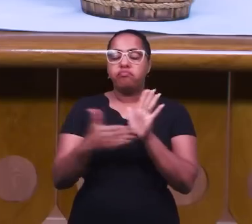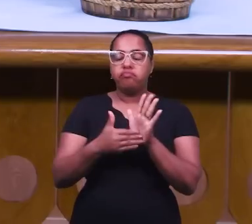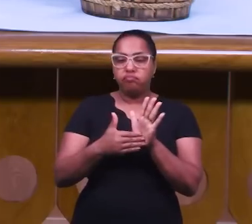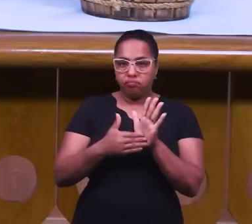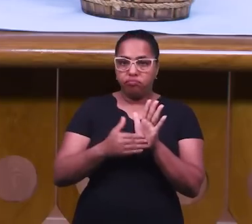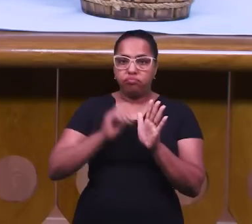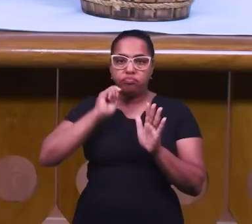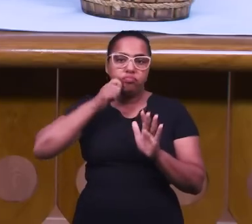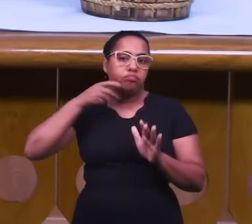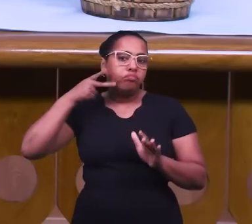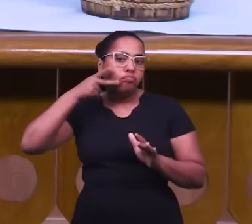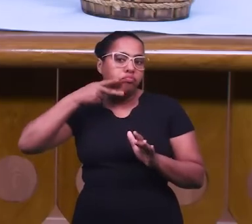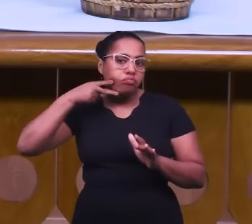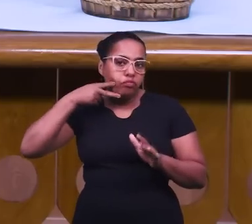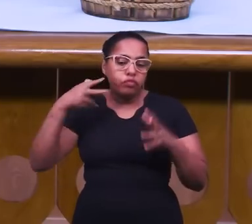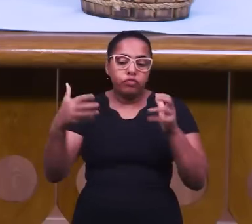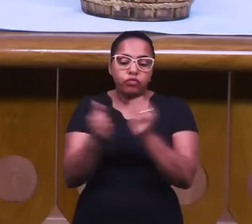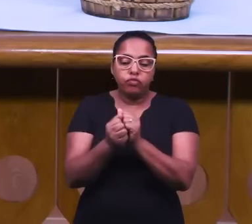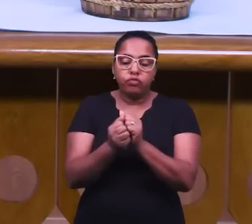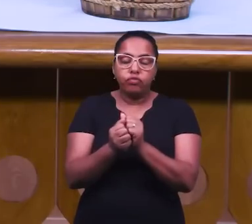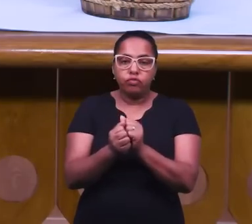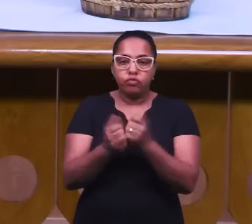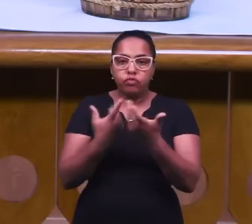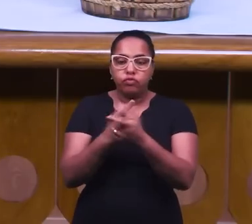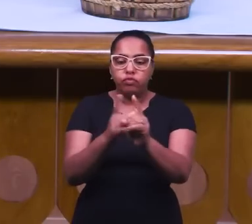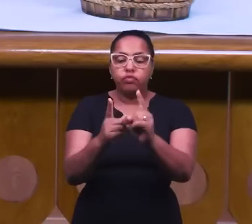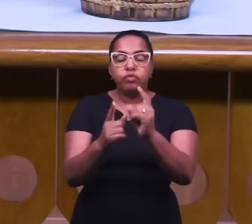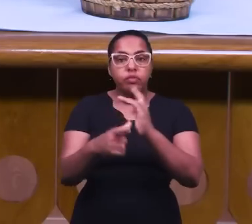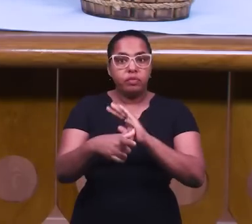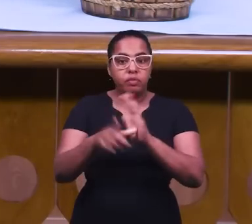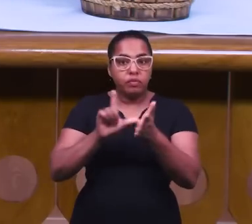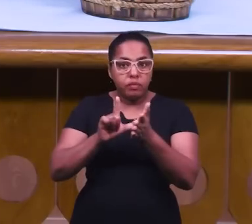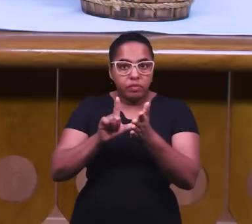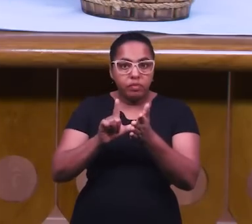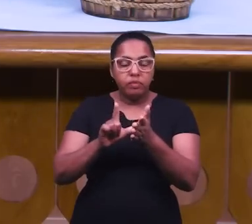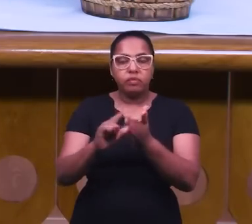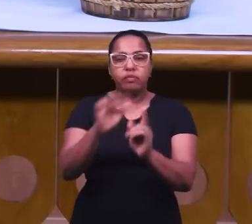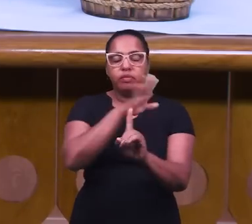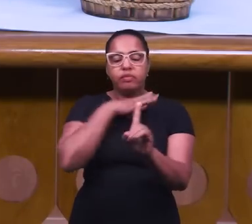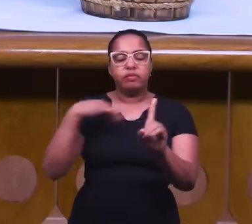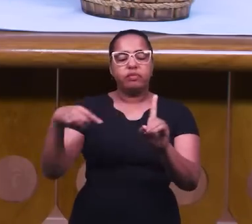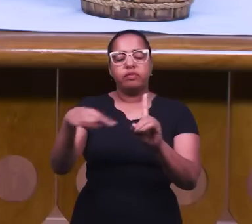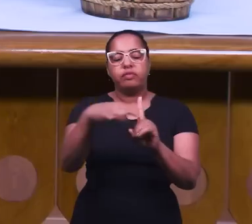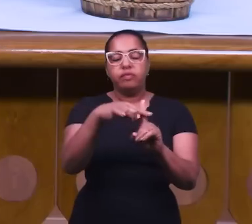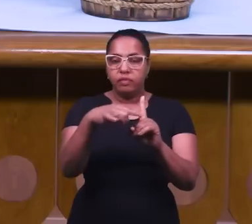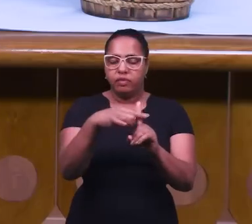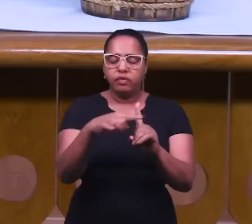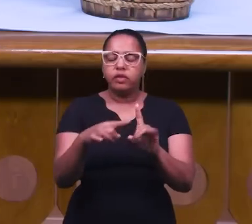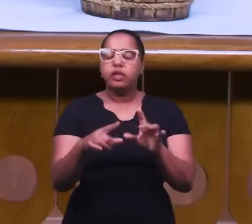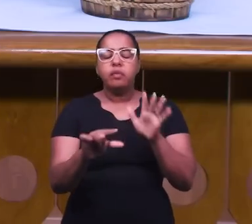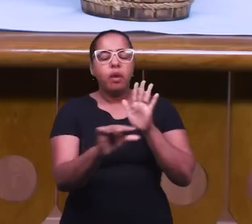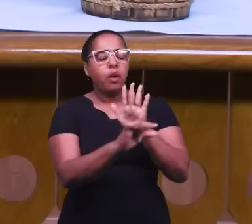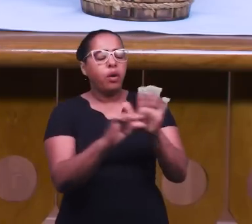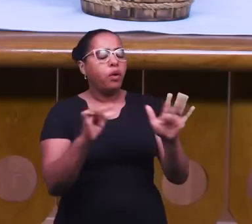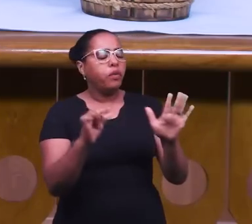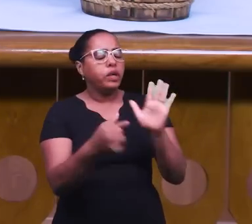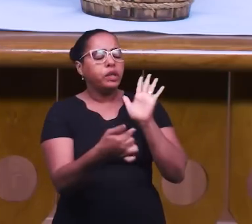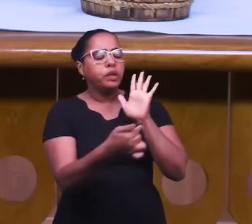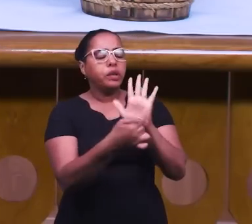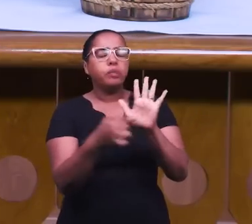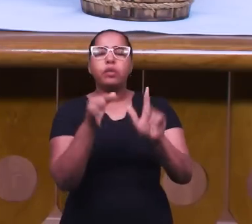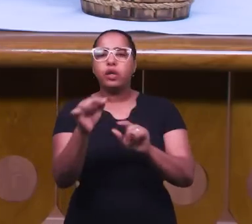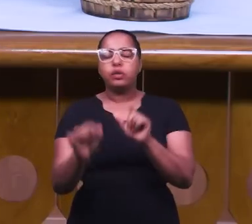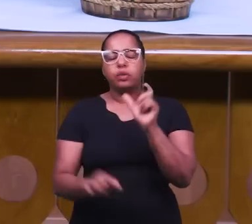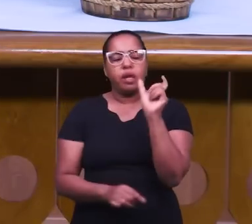com seus discípulos antes da sua morte na cruz. E ali, nesse versículo, está definido